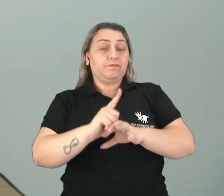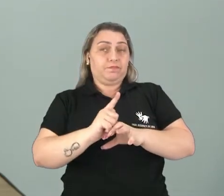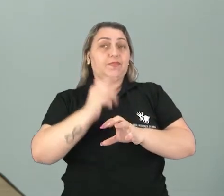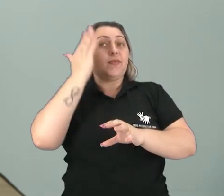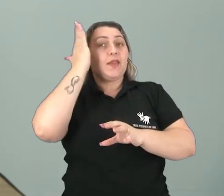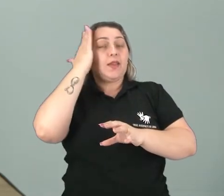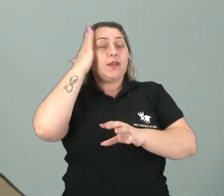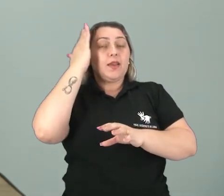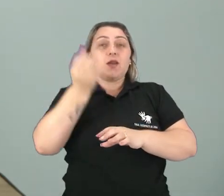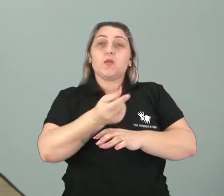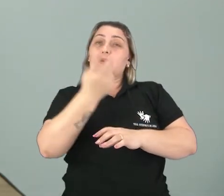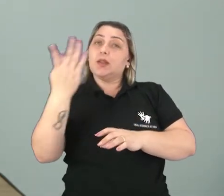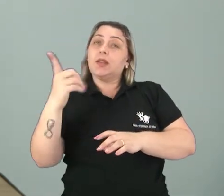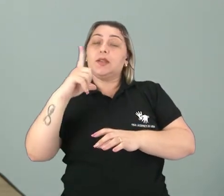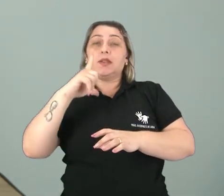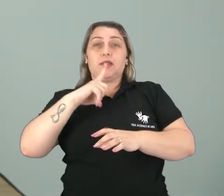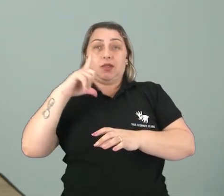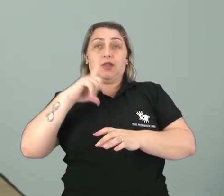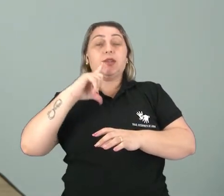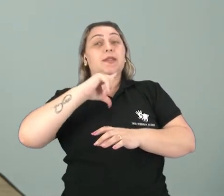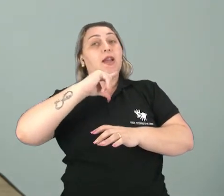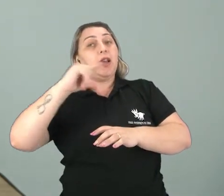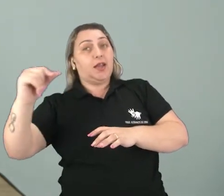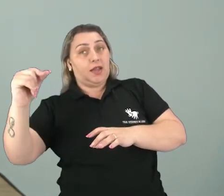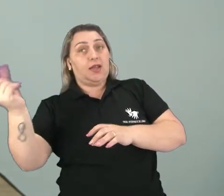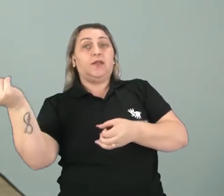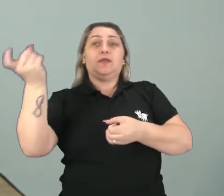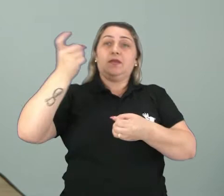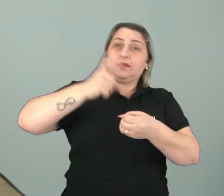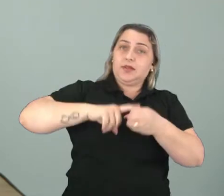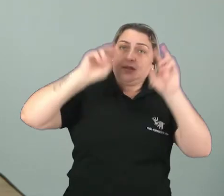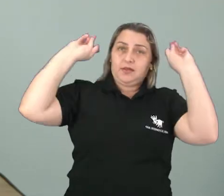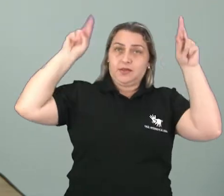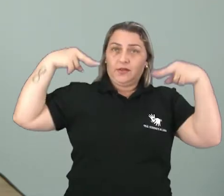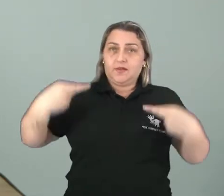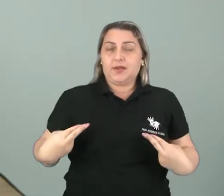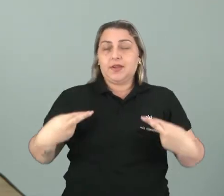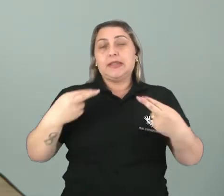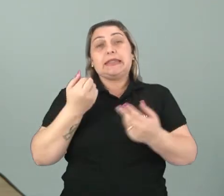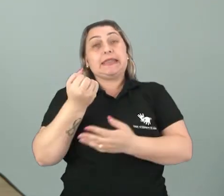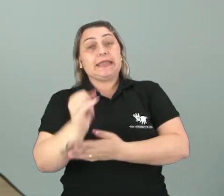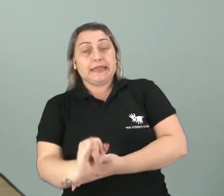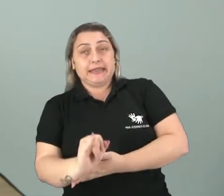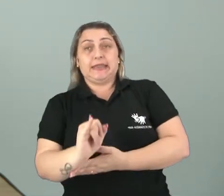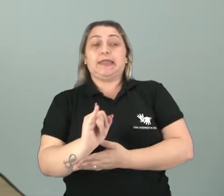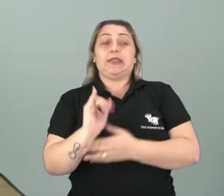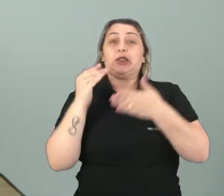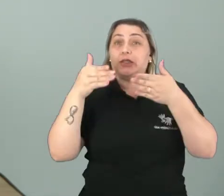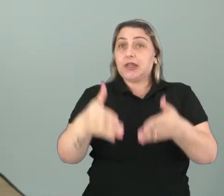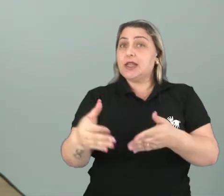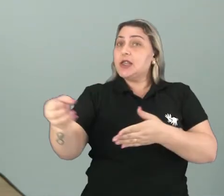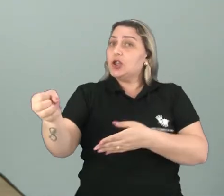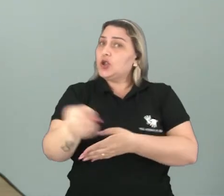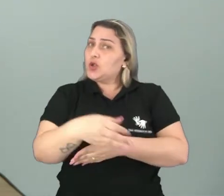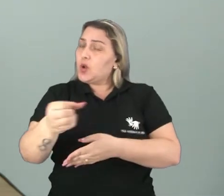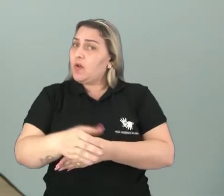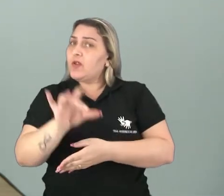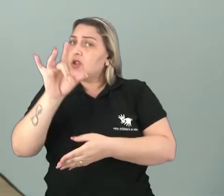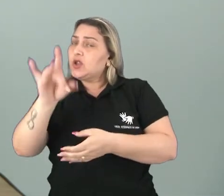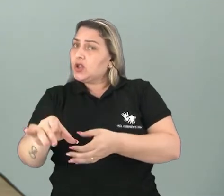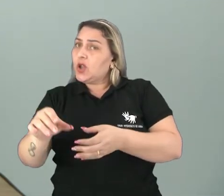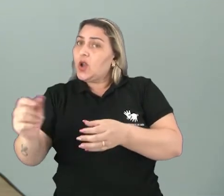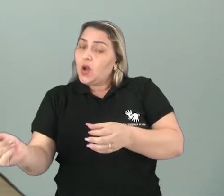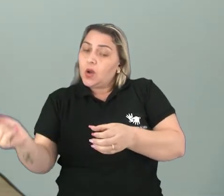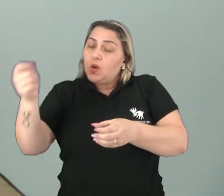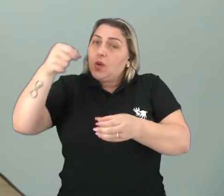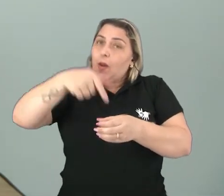a quantidade que havia das suas ovelhas saído e retornado. E se porventura viesse alguma nova, ele só